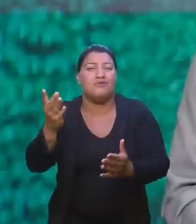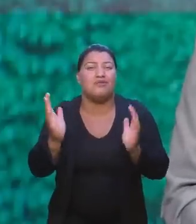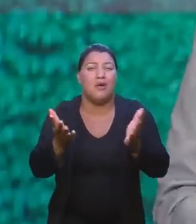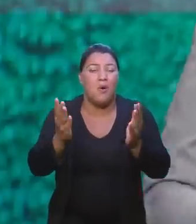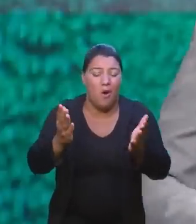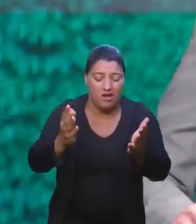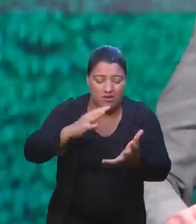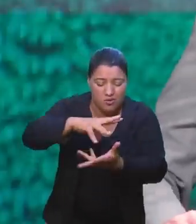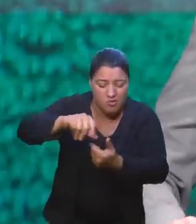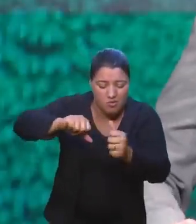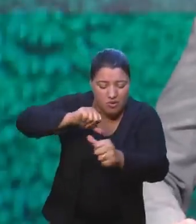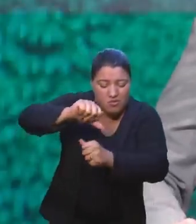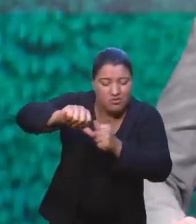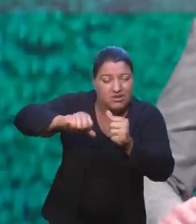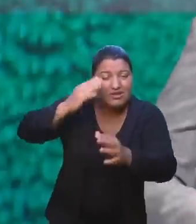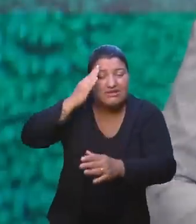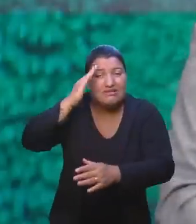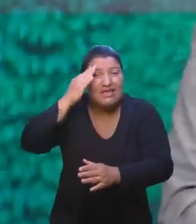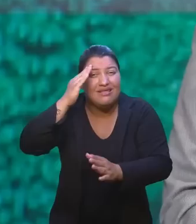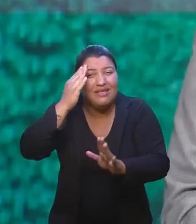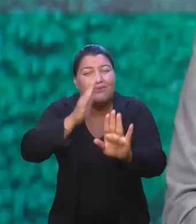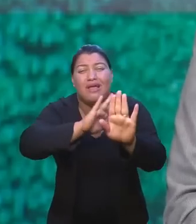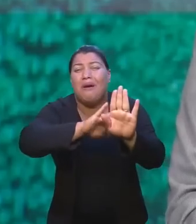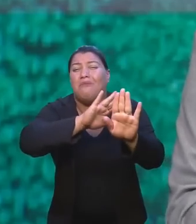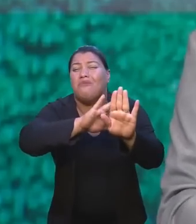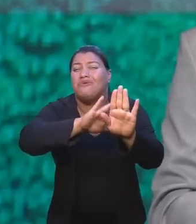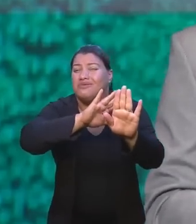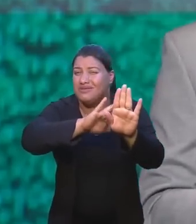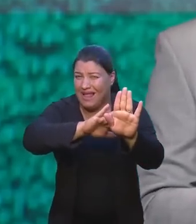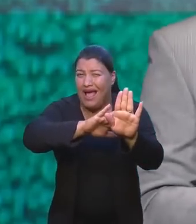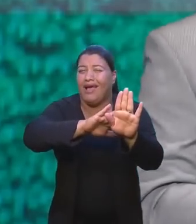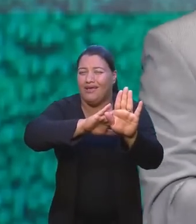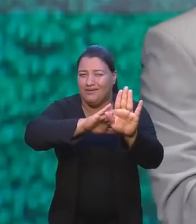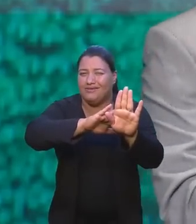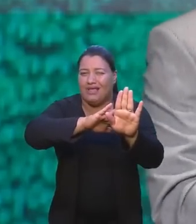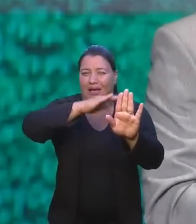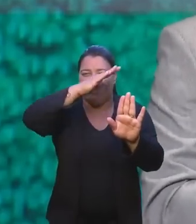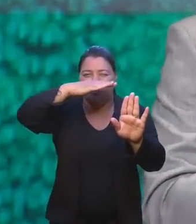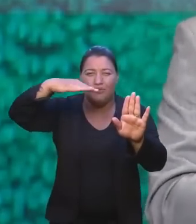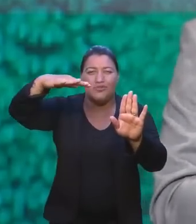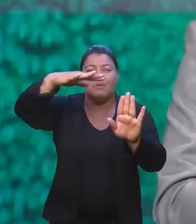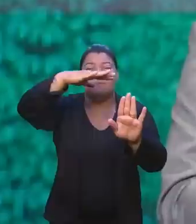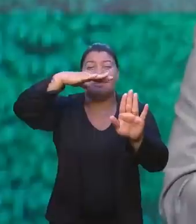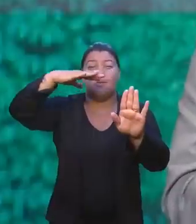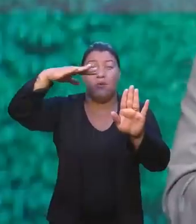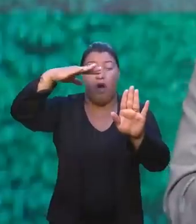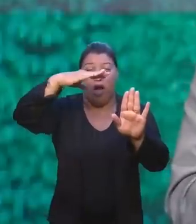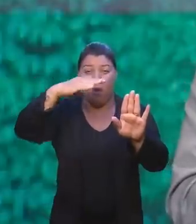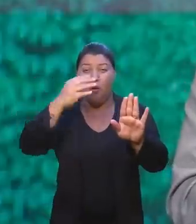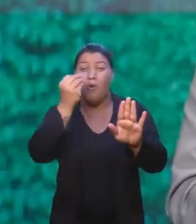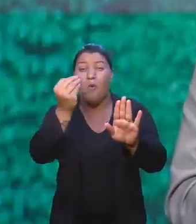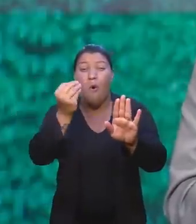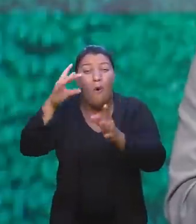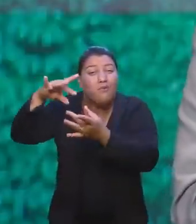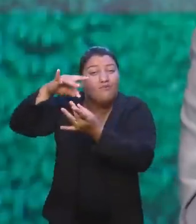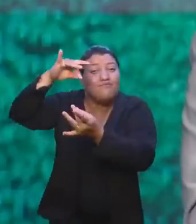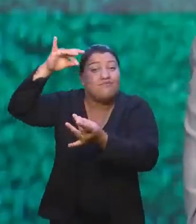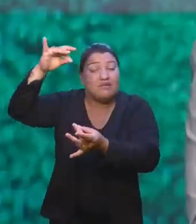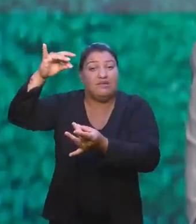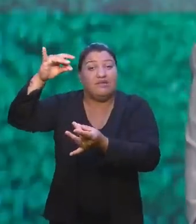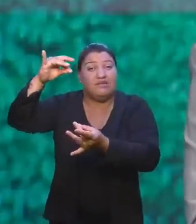mundo, entender os bastidores do mundo espiritual, como é que os benfeitores estão agindo específica